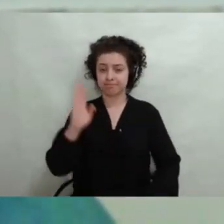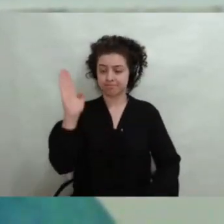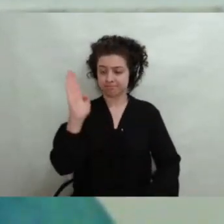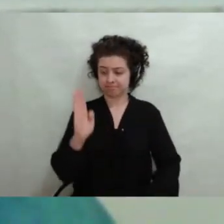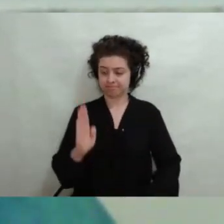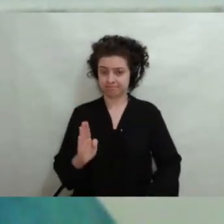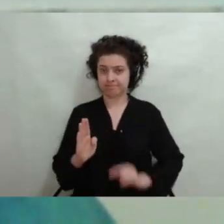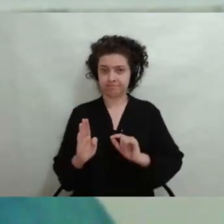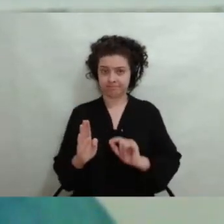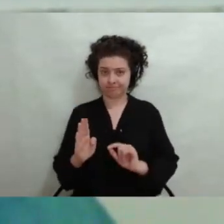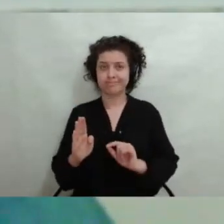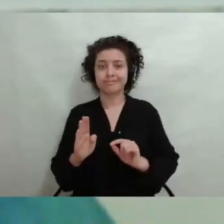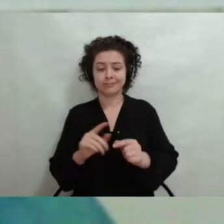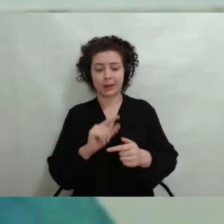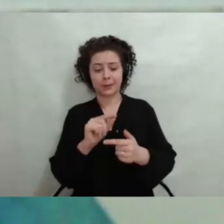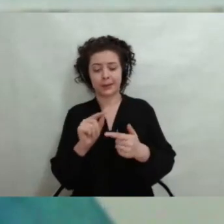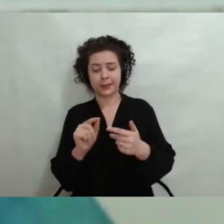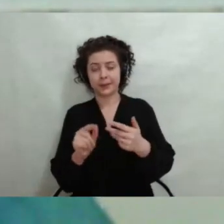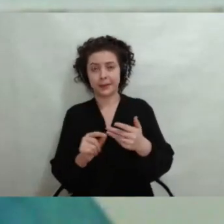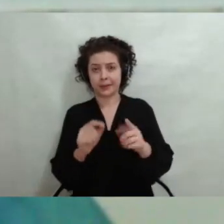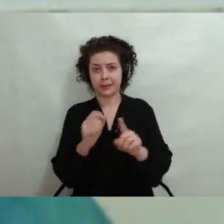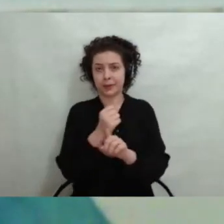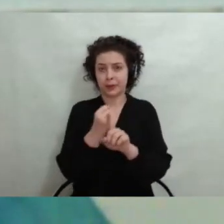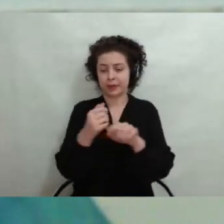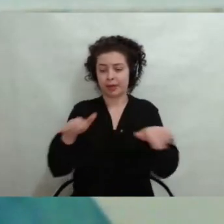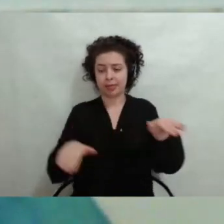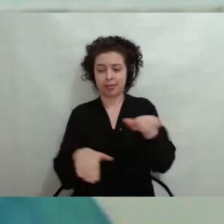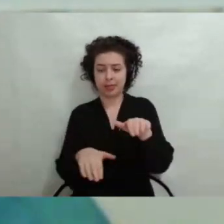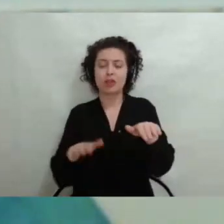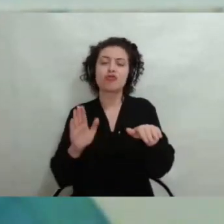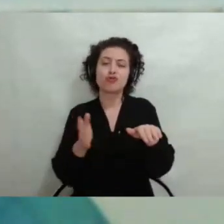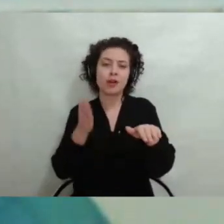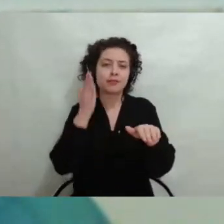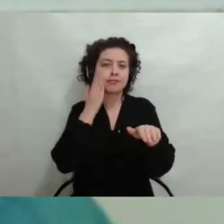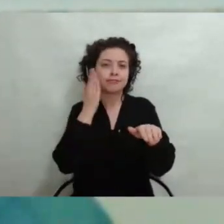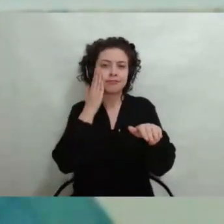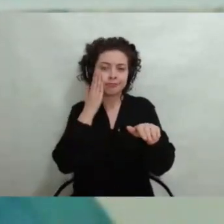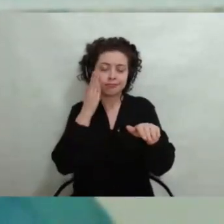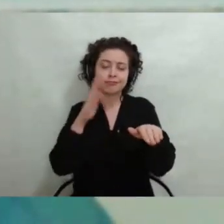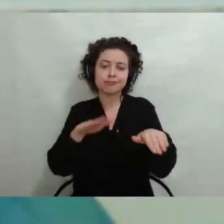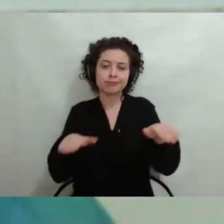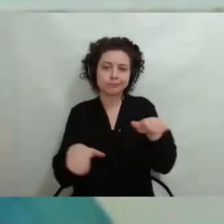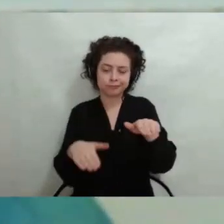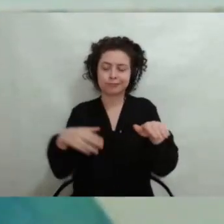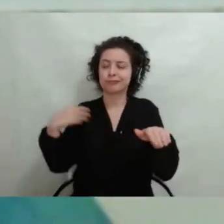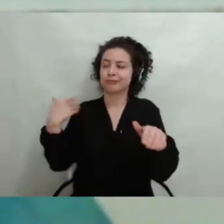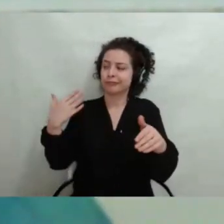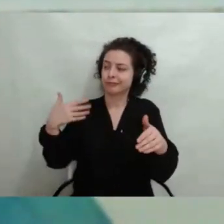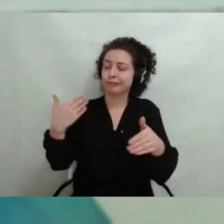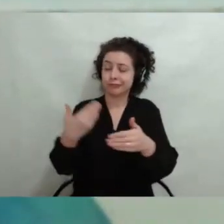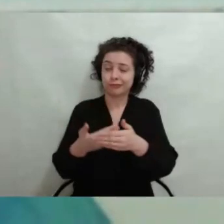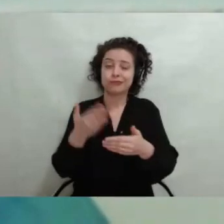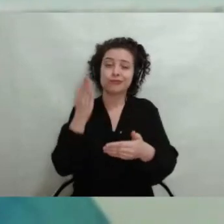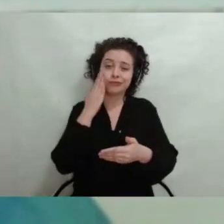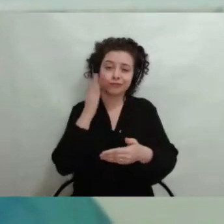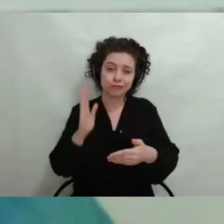situação social que muitos de nós já conhecemos há bastante tempo, nós temos